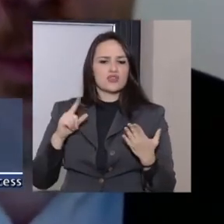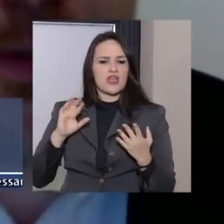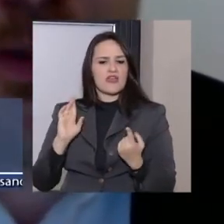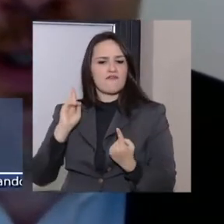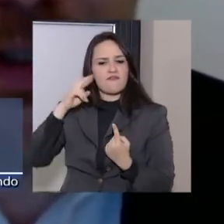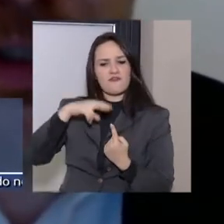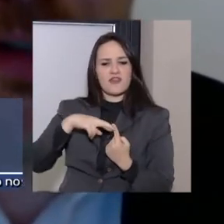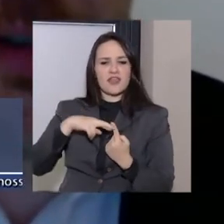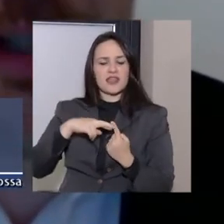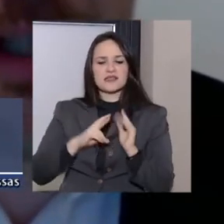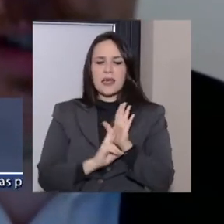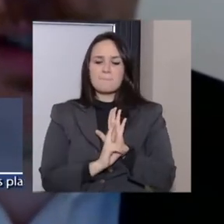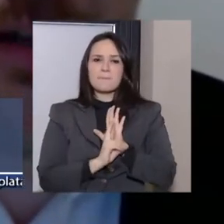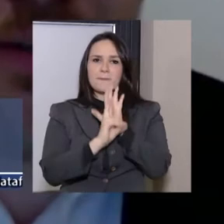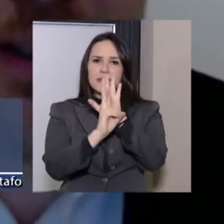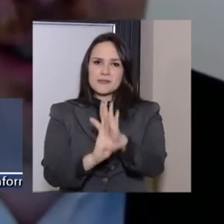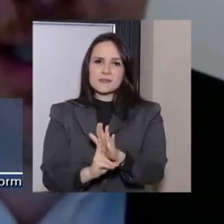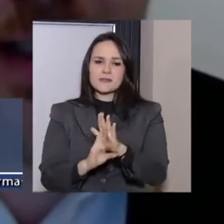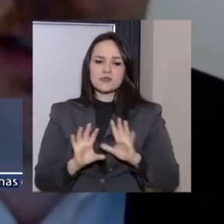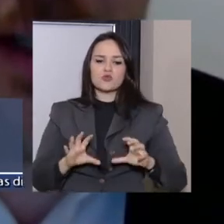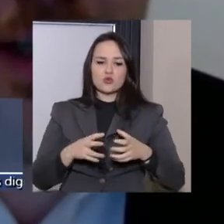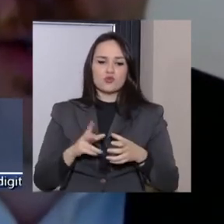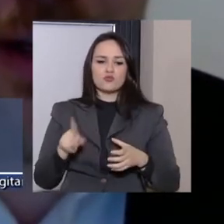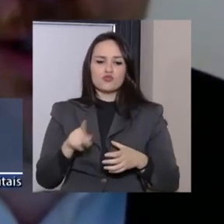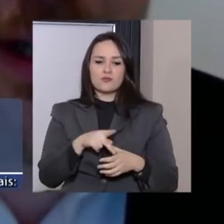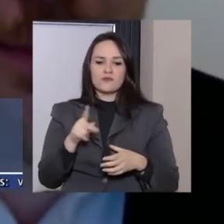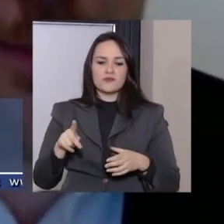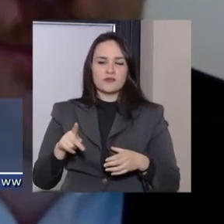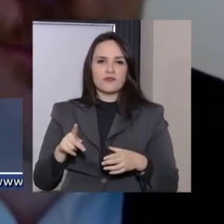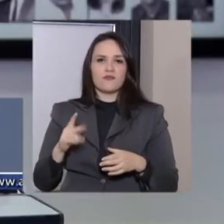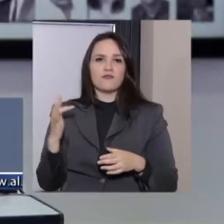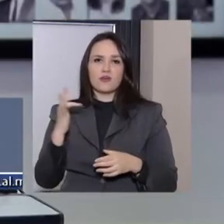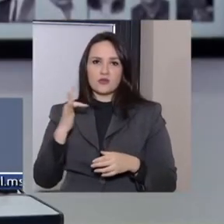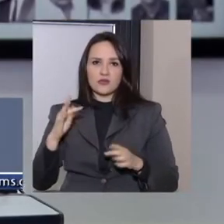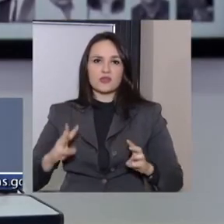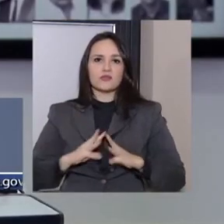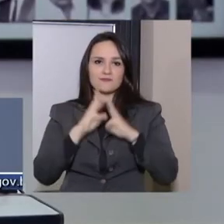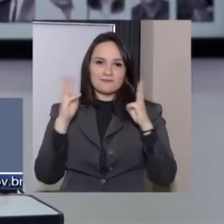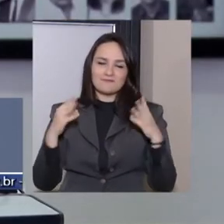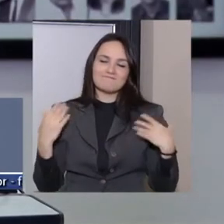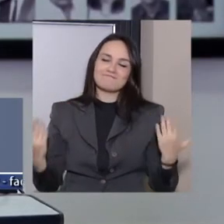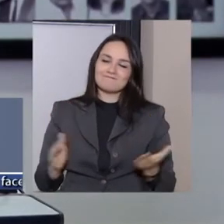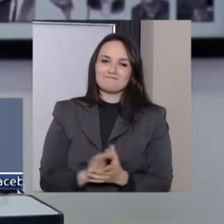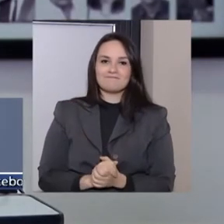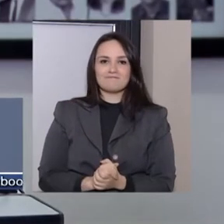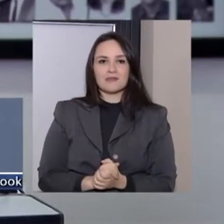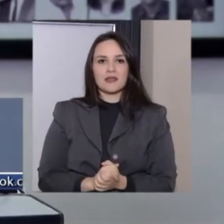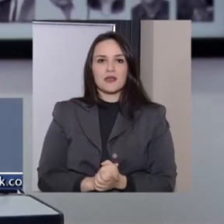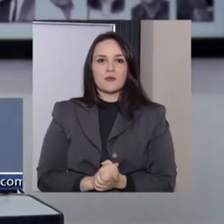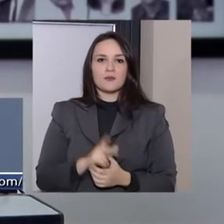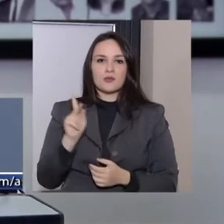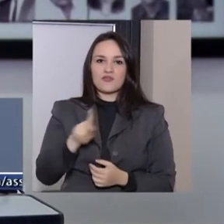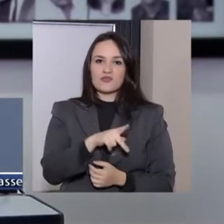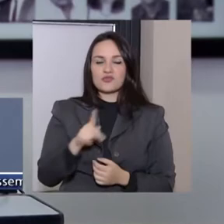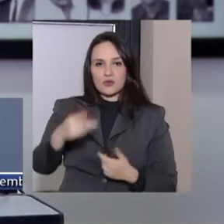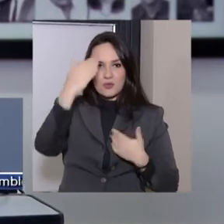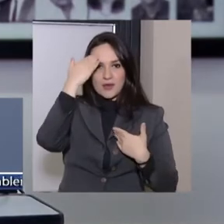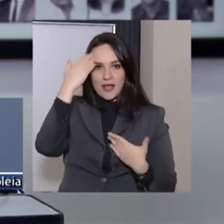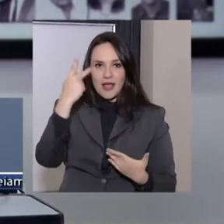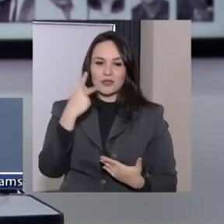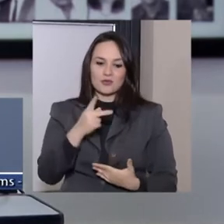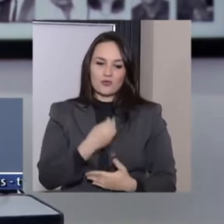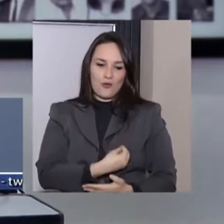o corpo de docentes da Universidade Anhanguera Uniderp. Então é isso, professor. Eu só tenho que agradecer aqui a